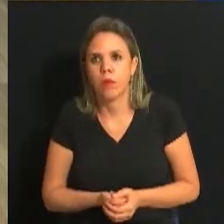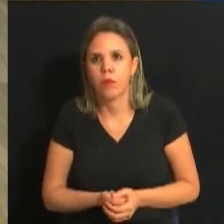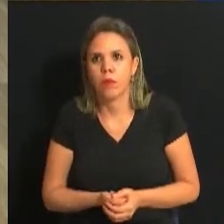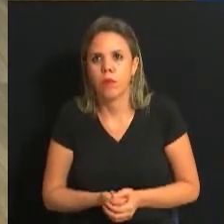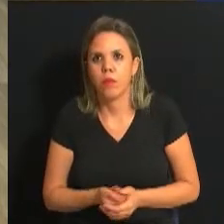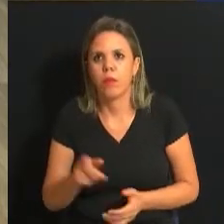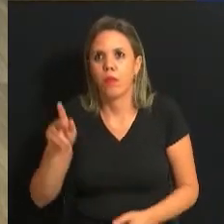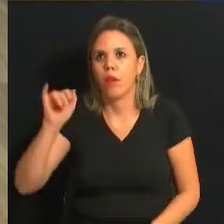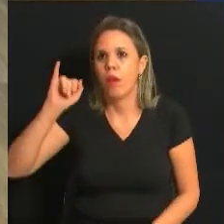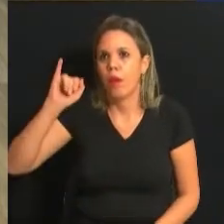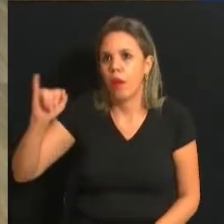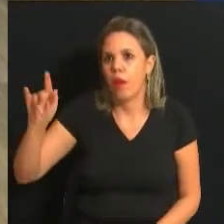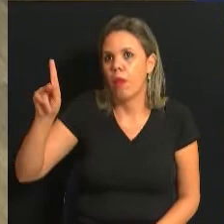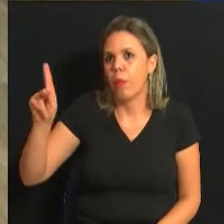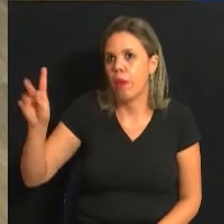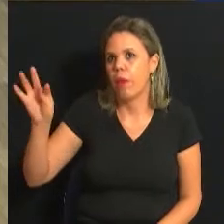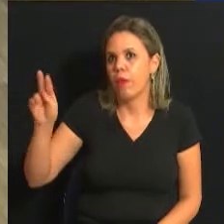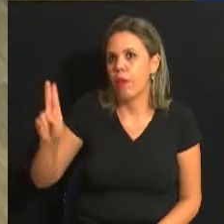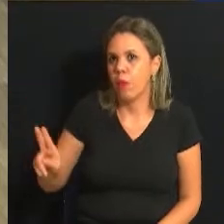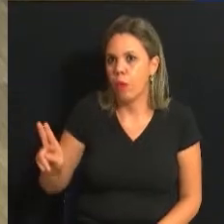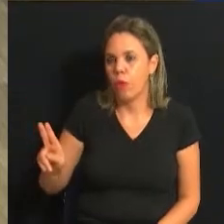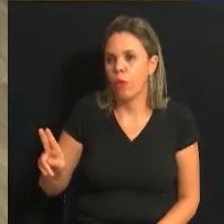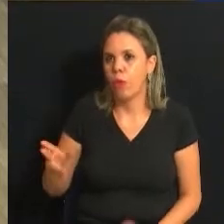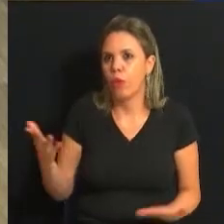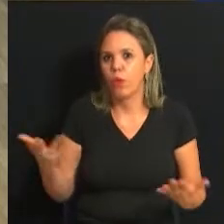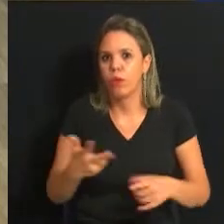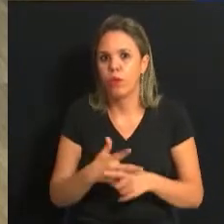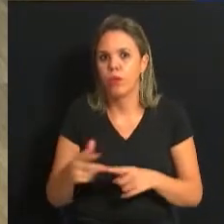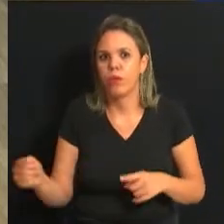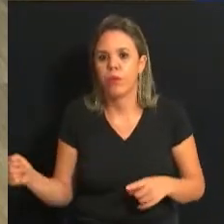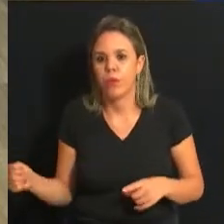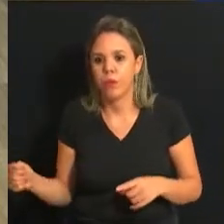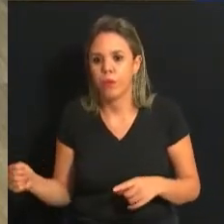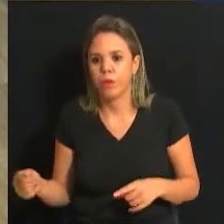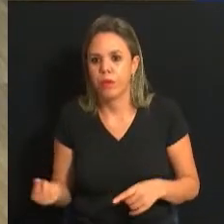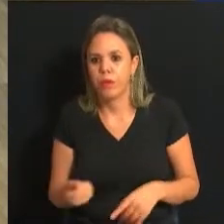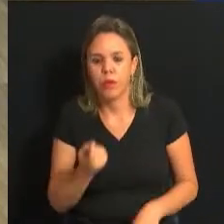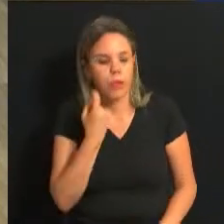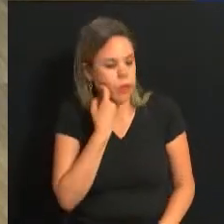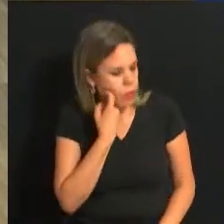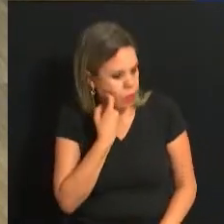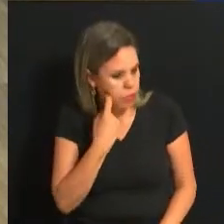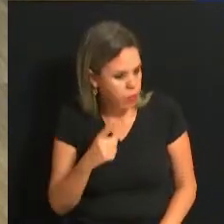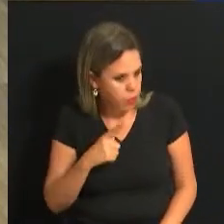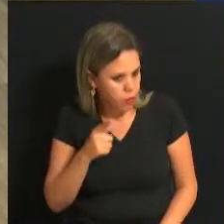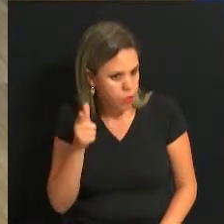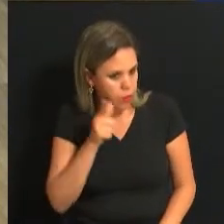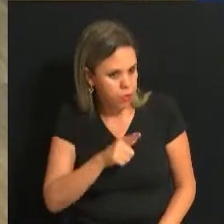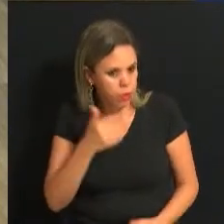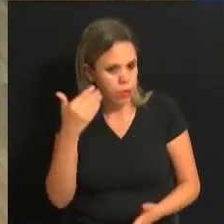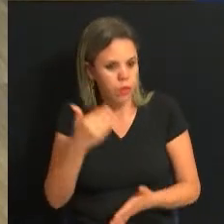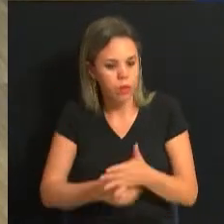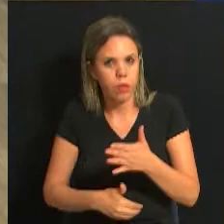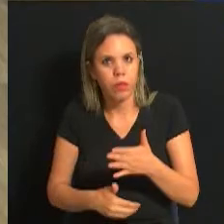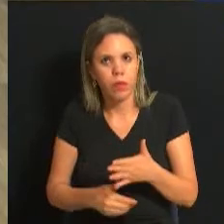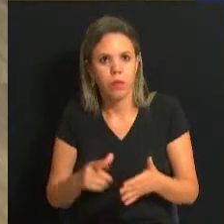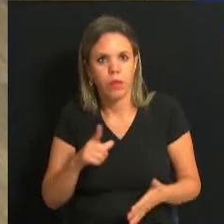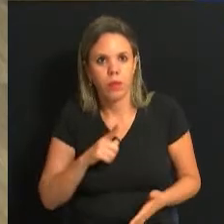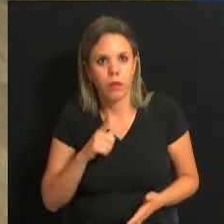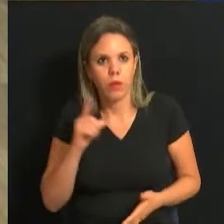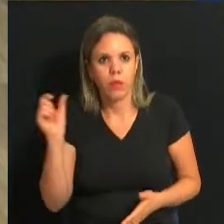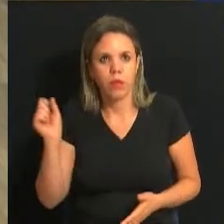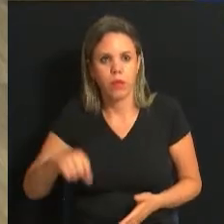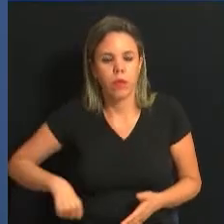IPTU residencial vence hoje, nesta sexta-feira. Ainda tem como conseguir o desconto? Ah, tem sim, porque olha,